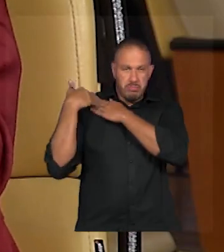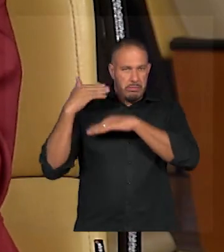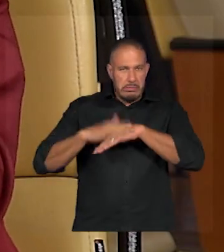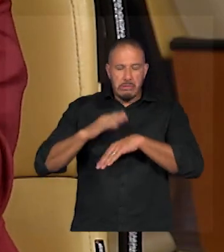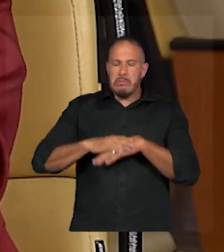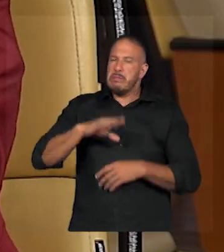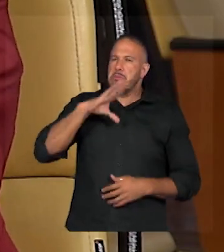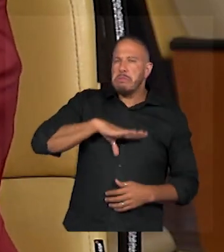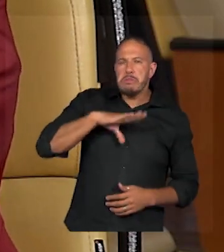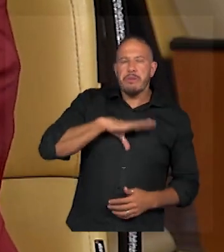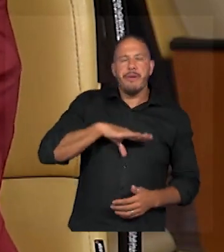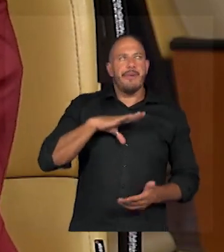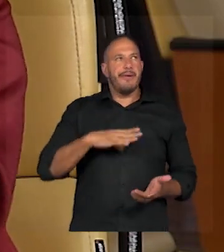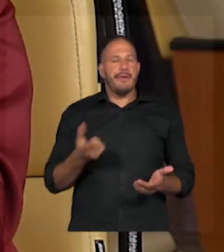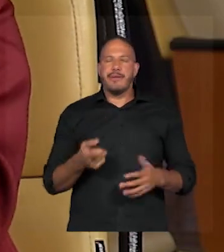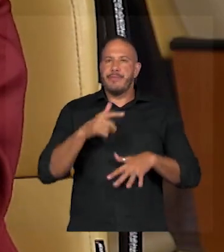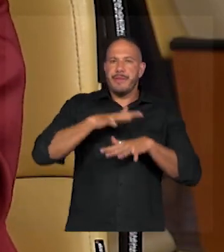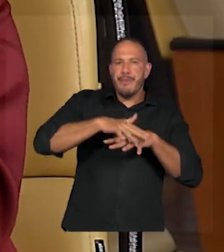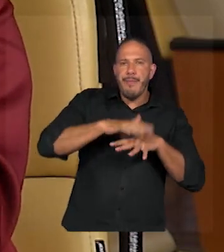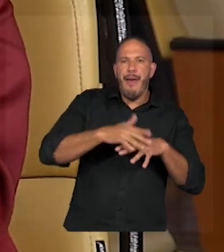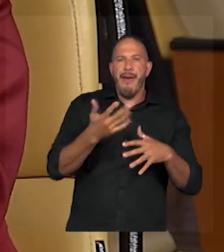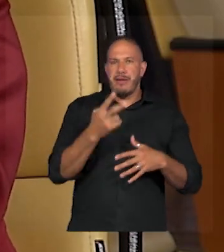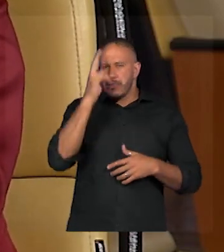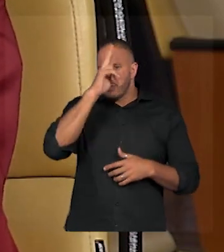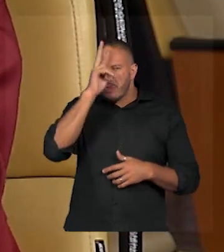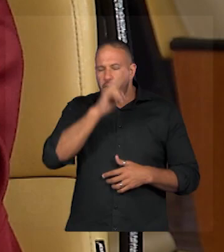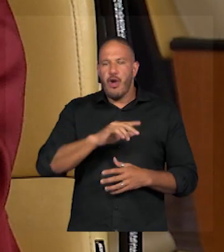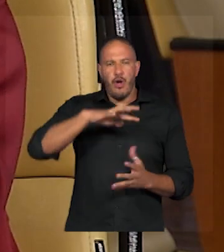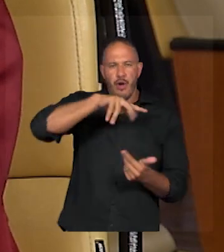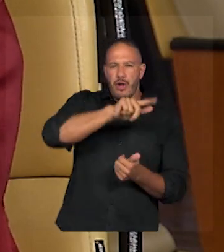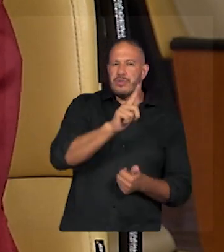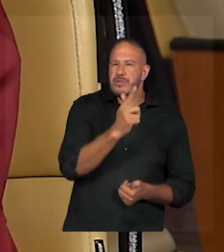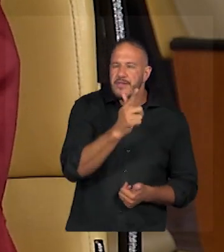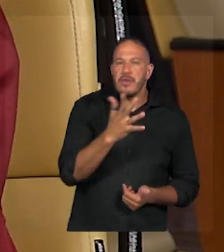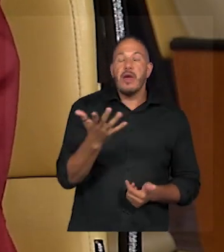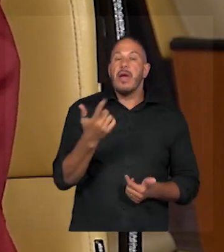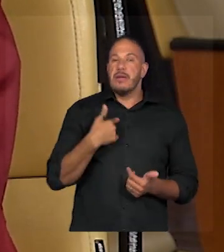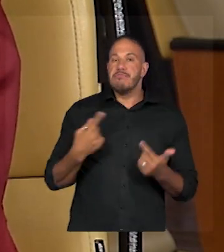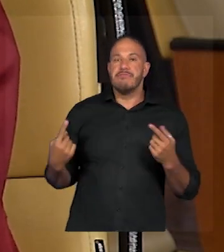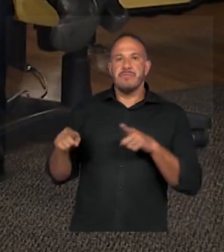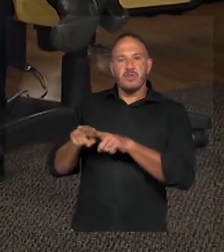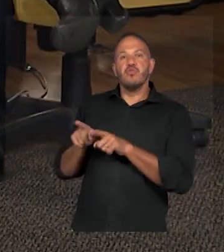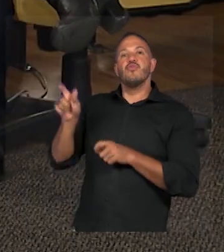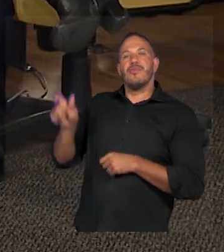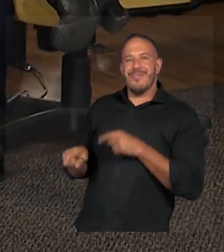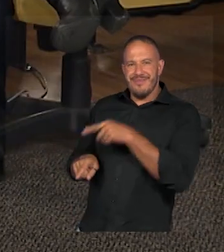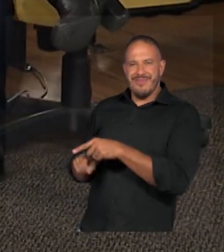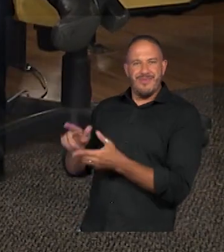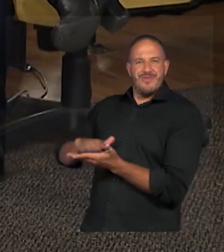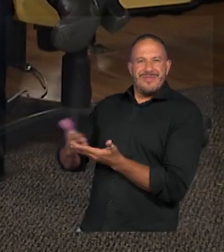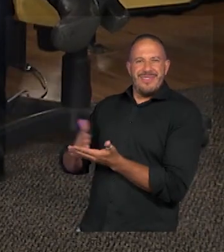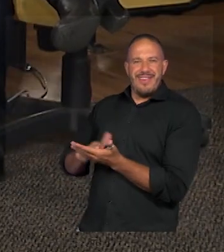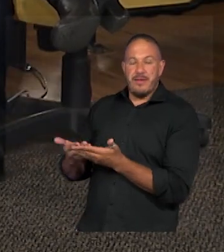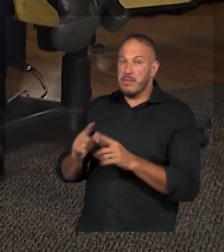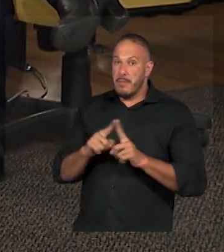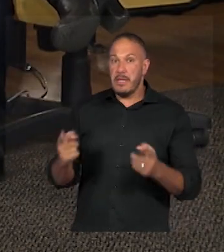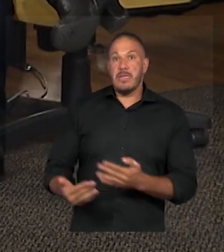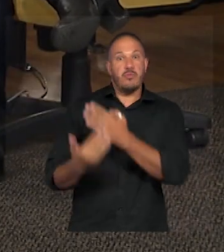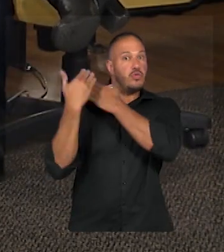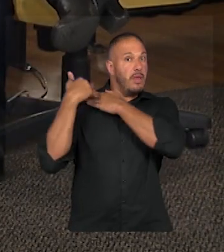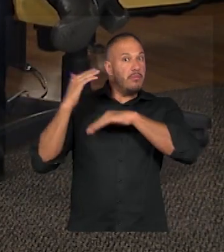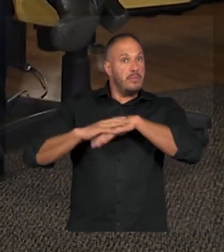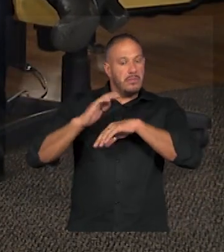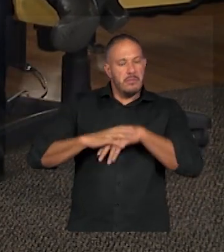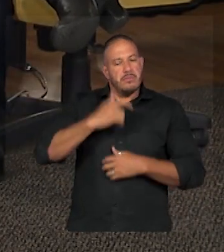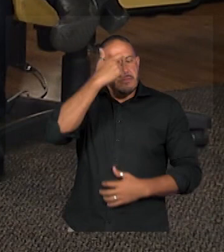português, de matemática, de história, de geografia. Ele conta com um intérprete. Mas a responsabilidade da aula